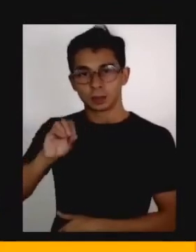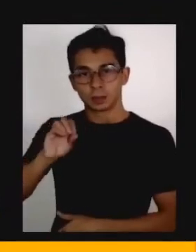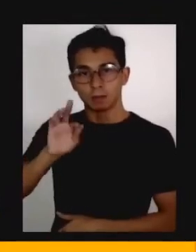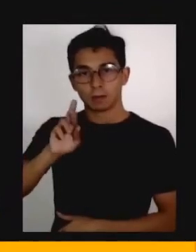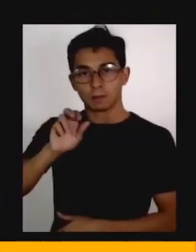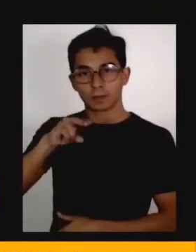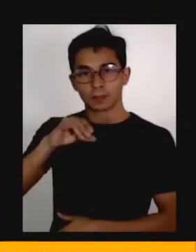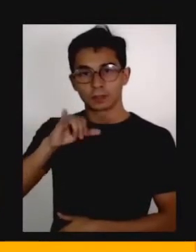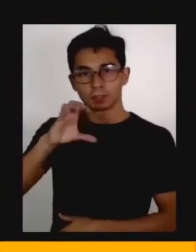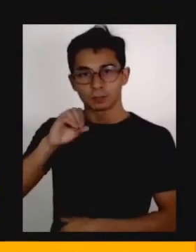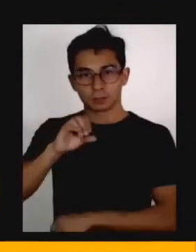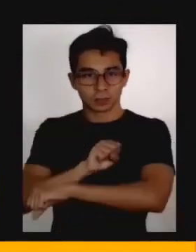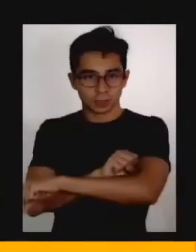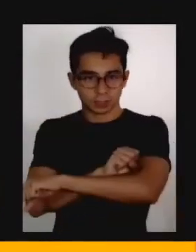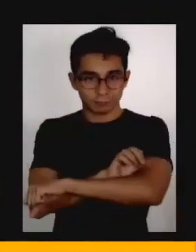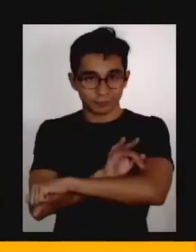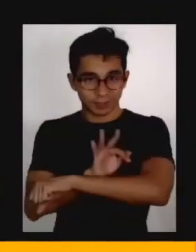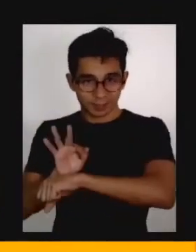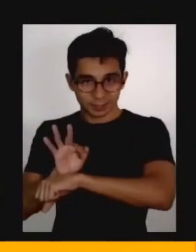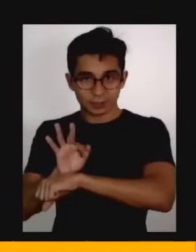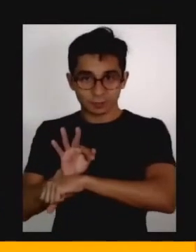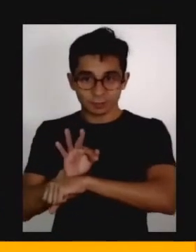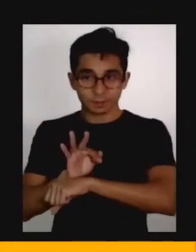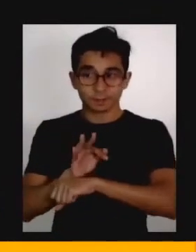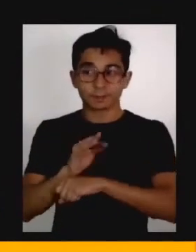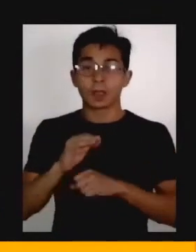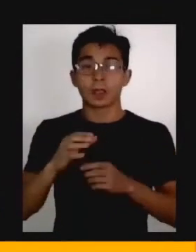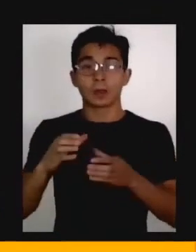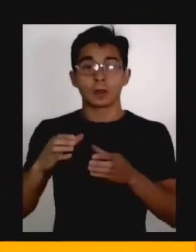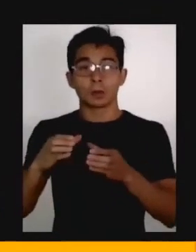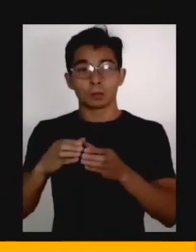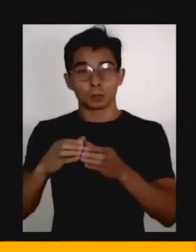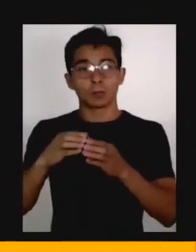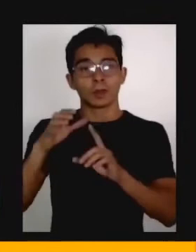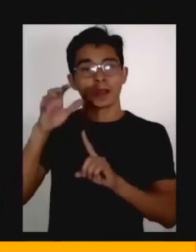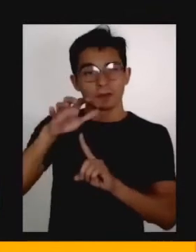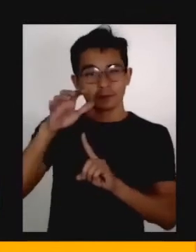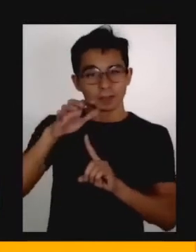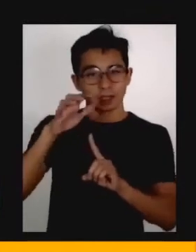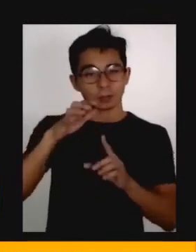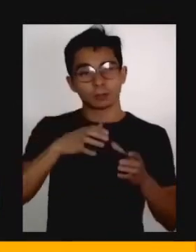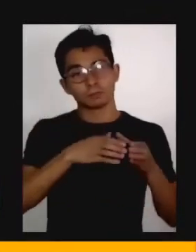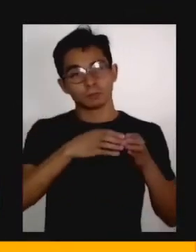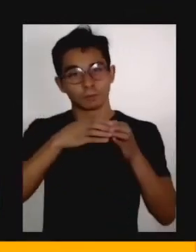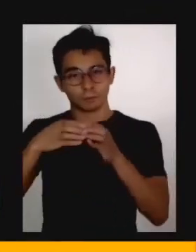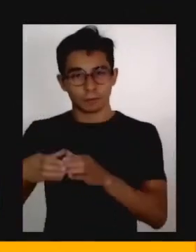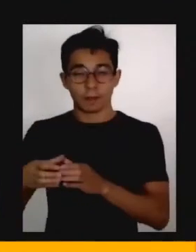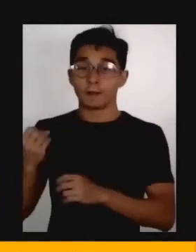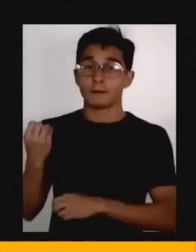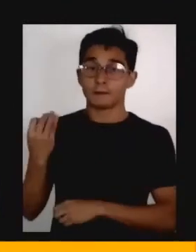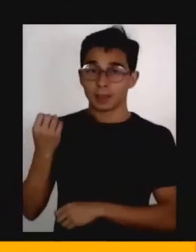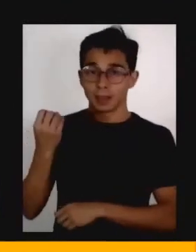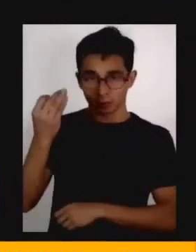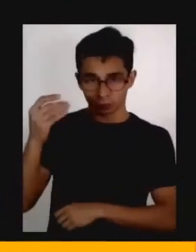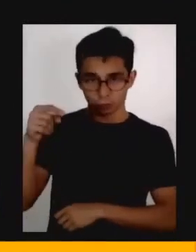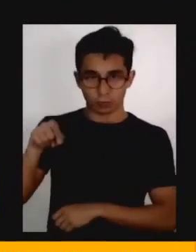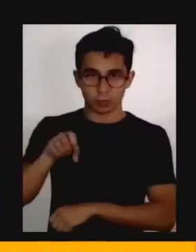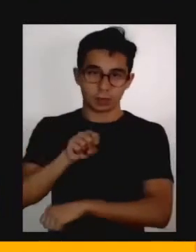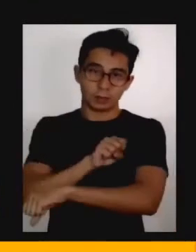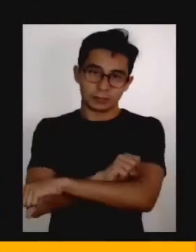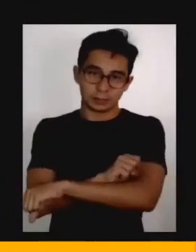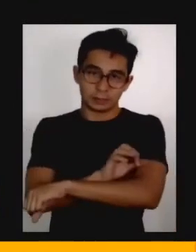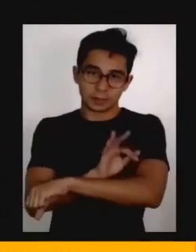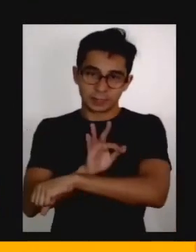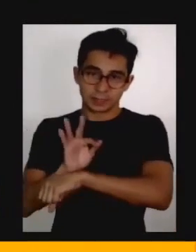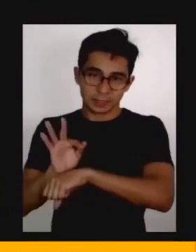de influenciadores que foram escolhidos com base nos critérios que eu mencionei um pouquinho antes. E a gente